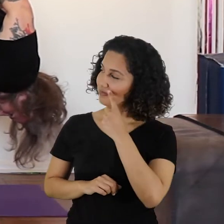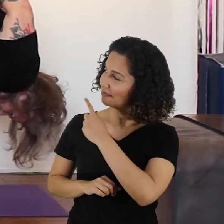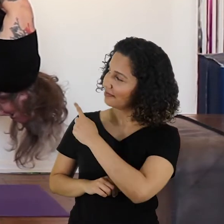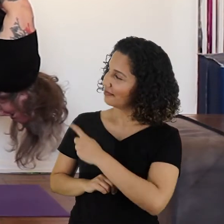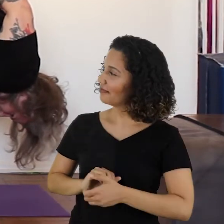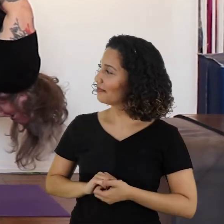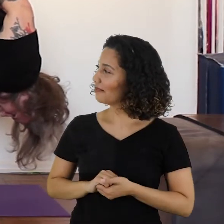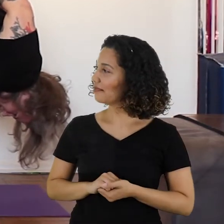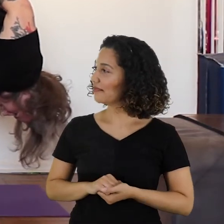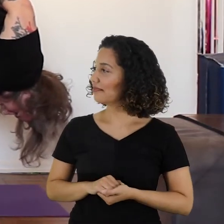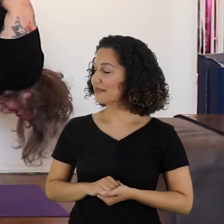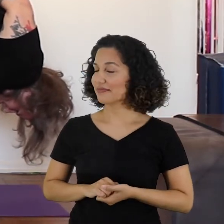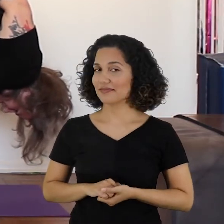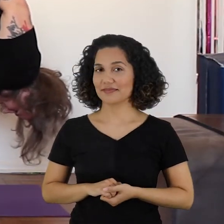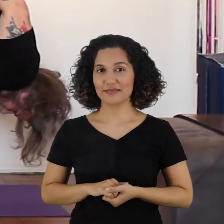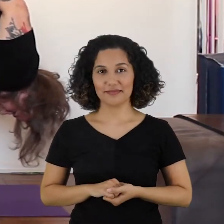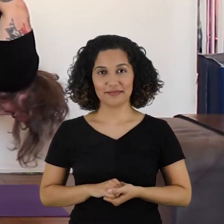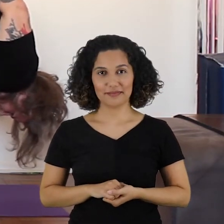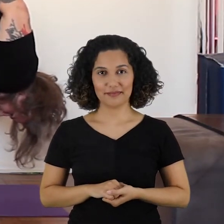das costas.